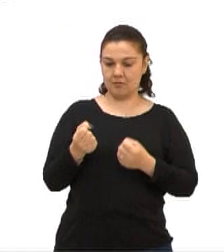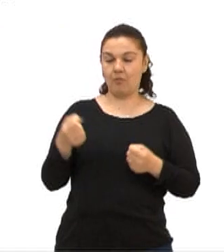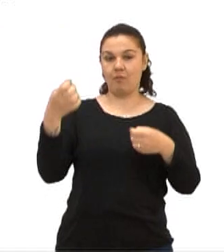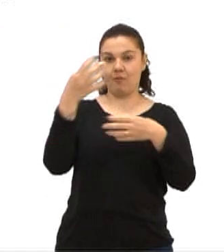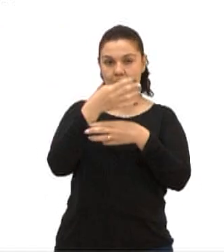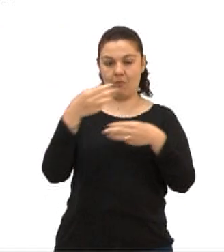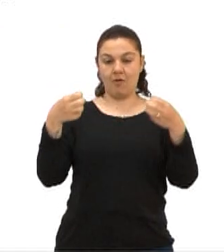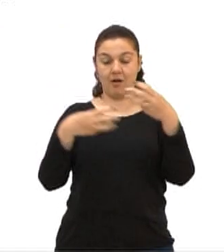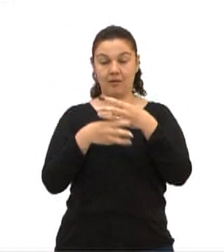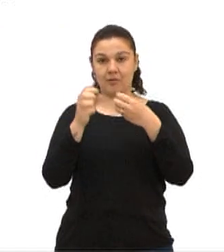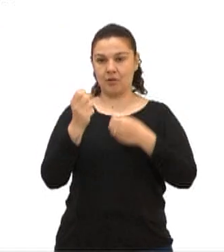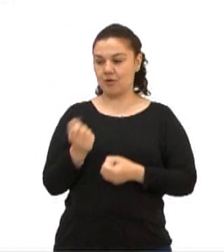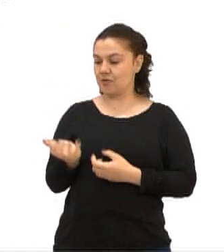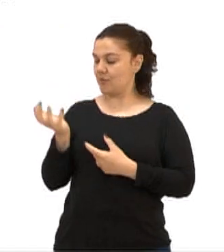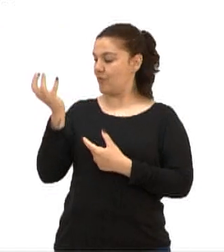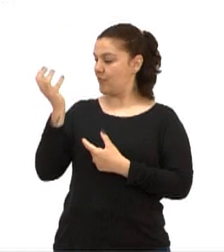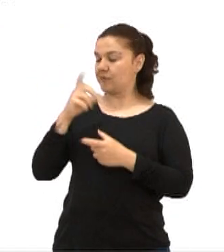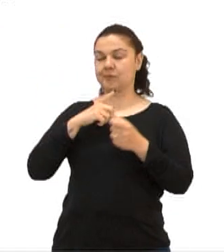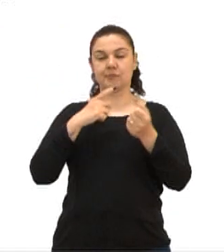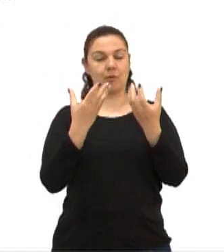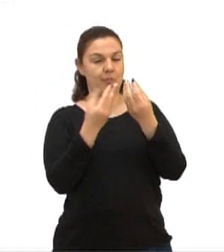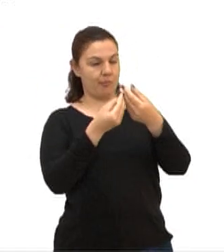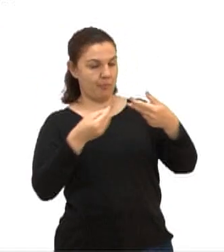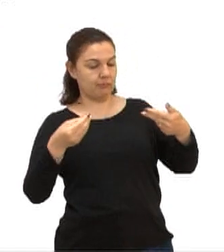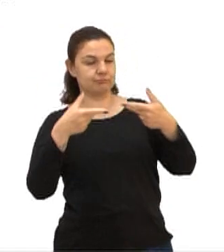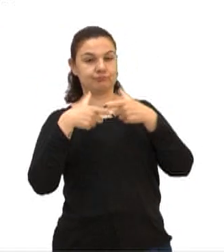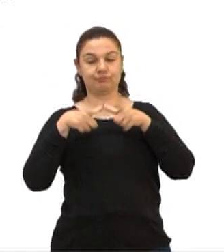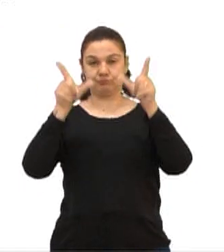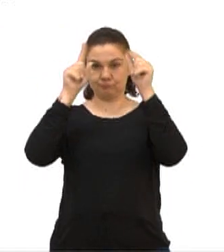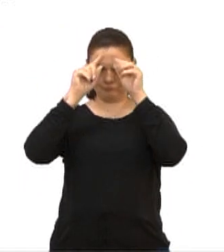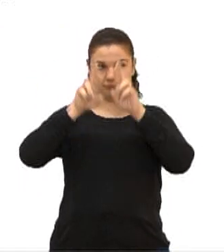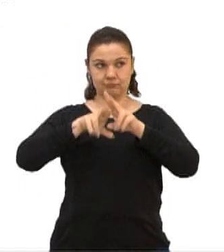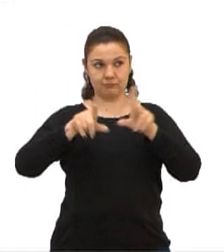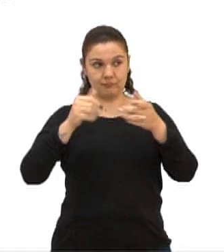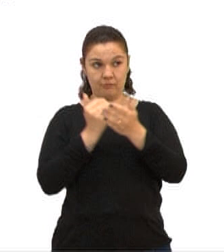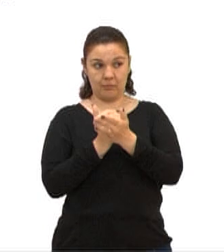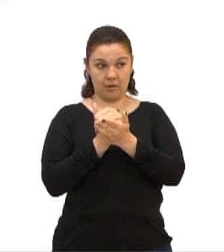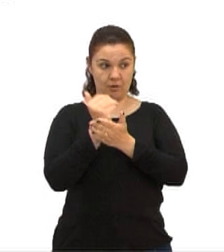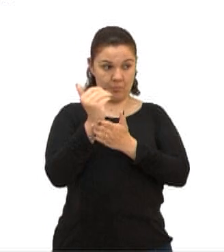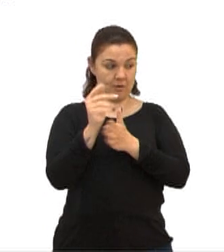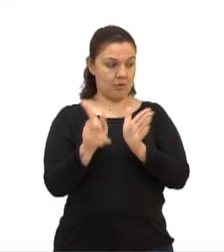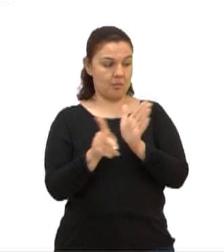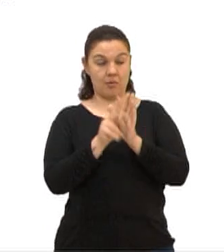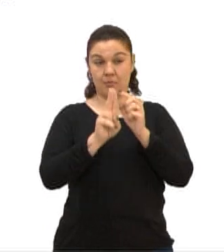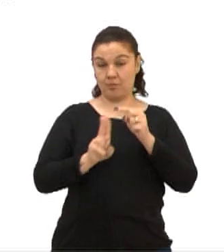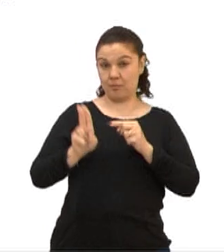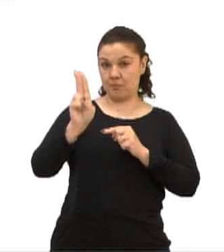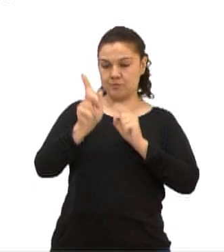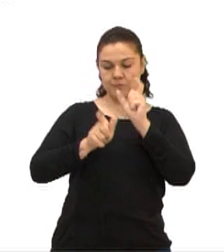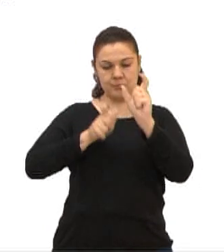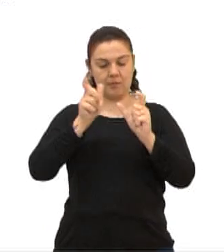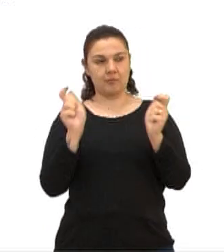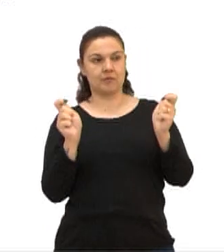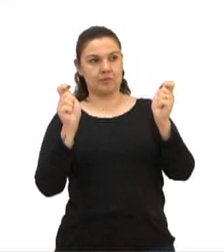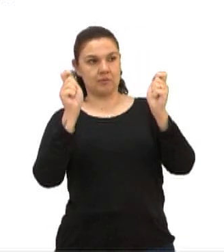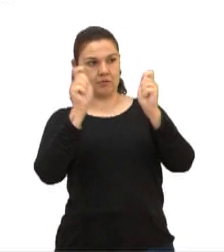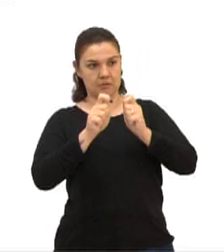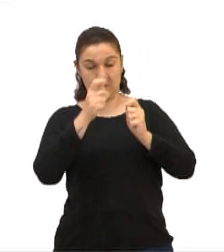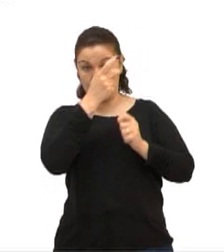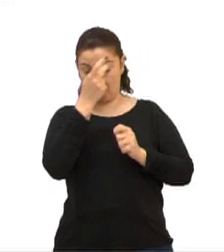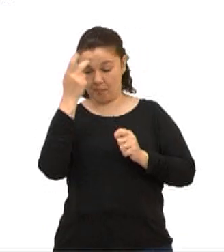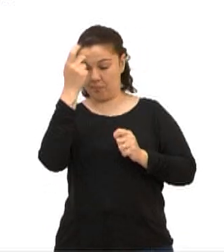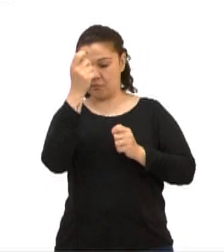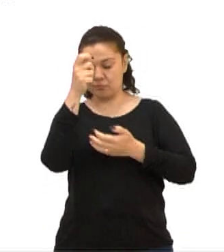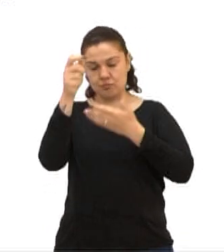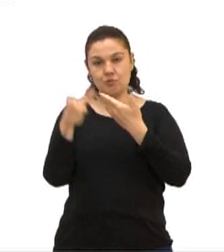de William Shakespeare possui várias figuras de linguagem. A partir do uso de determinadas palavras, é possível que o autor